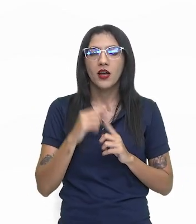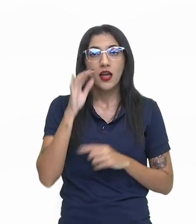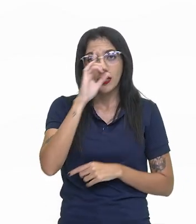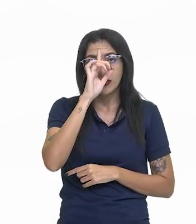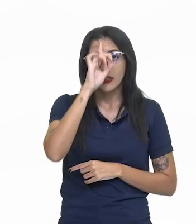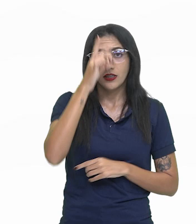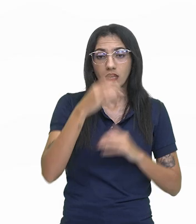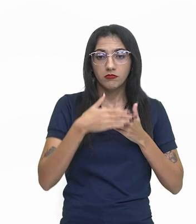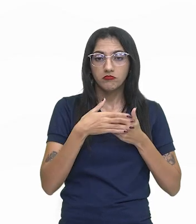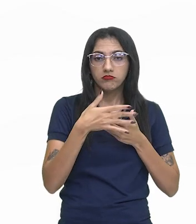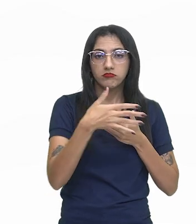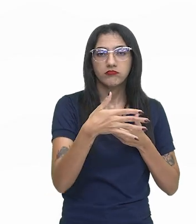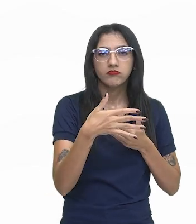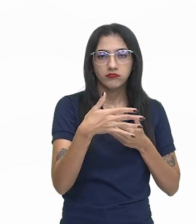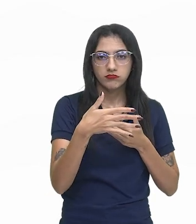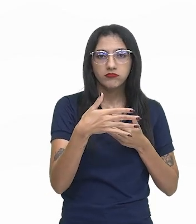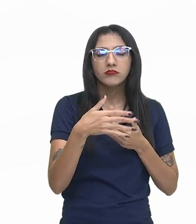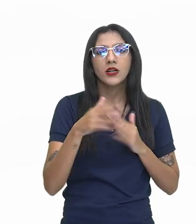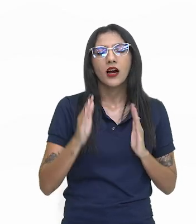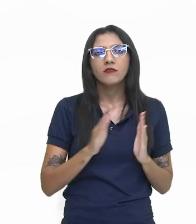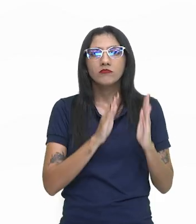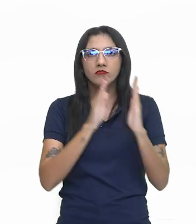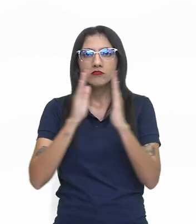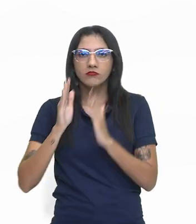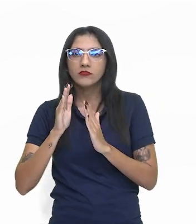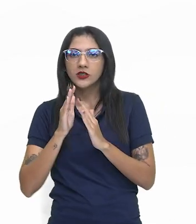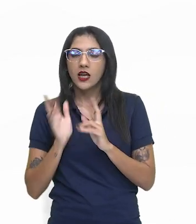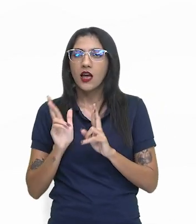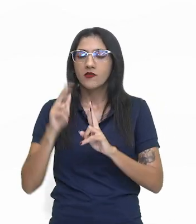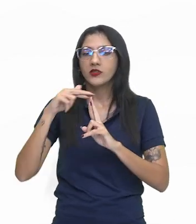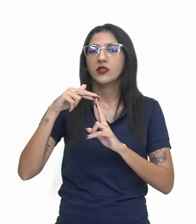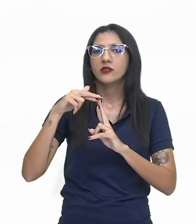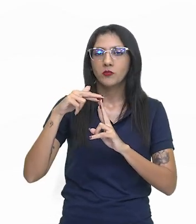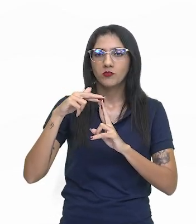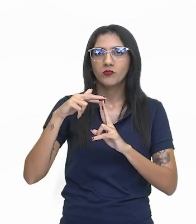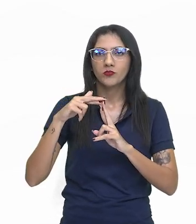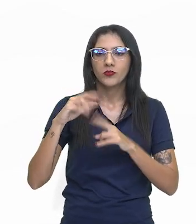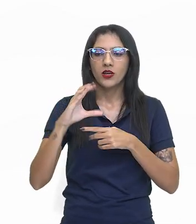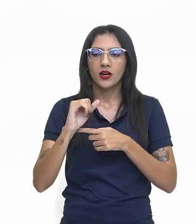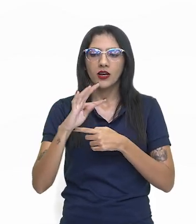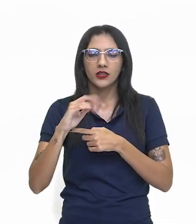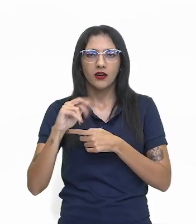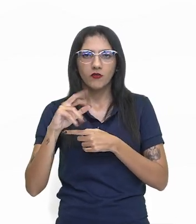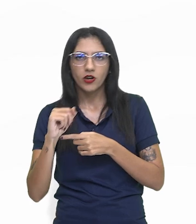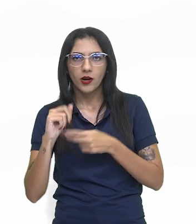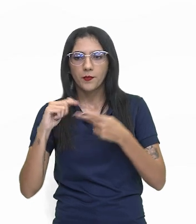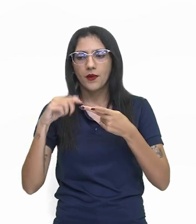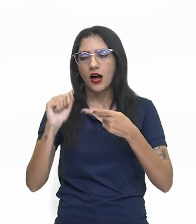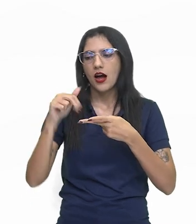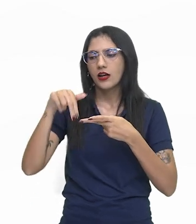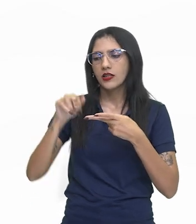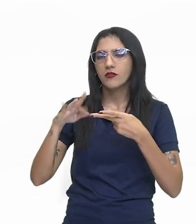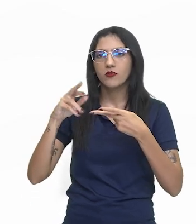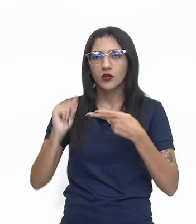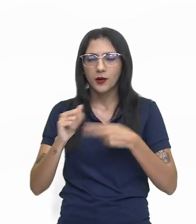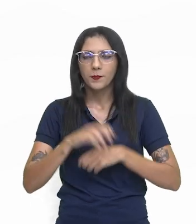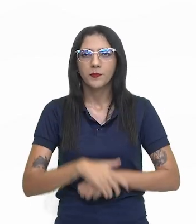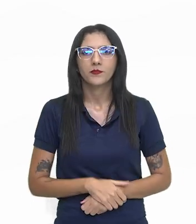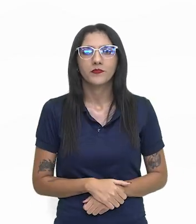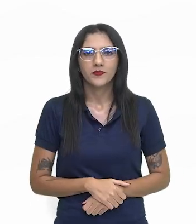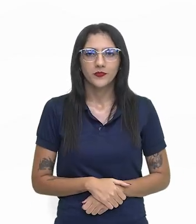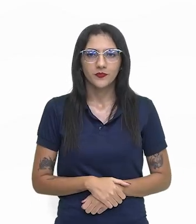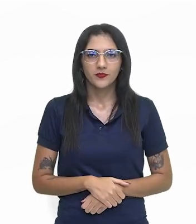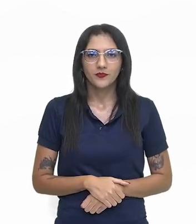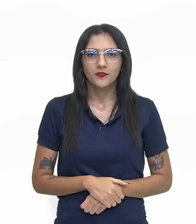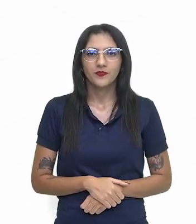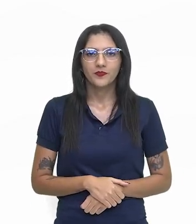Dentro da referencial, eu tenho a anáfora e eu tenho a catáfora, ok? Agora, a gente vai ver os